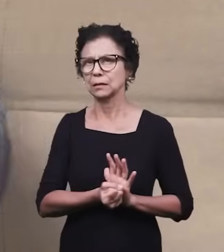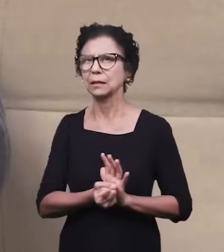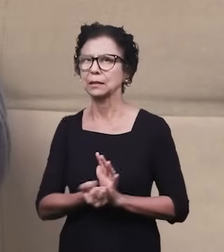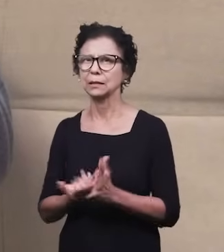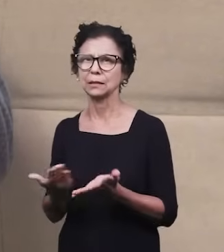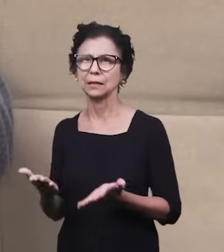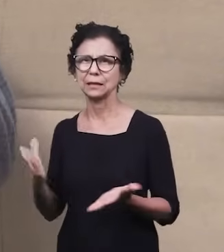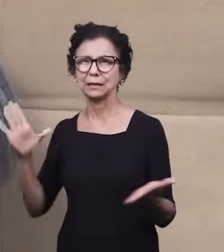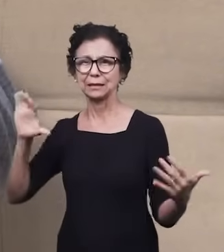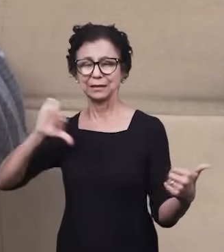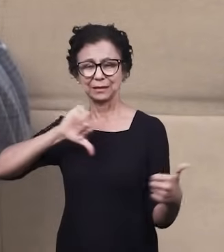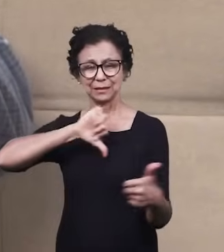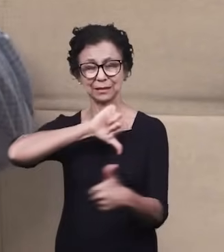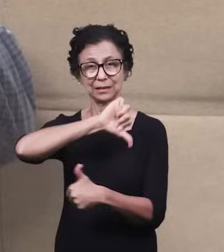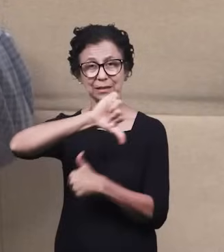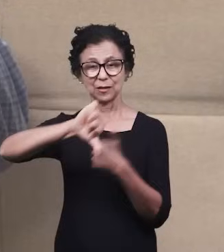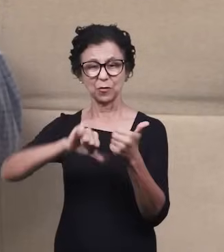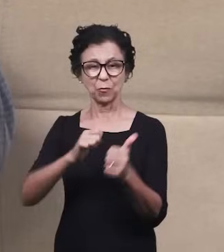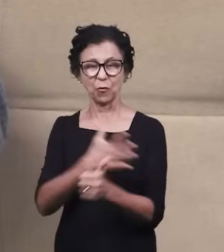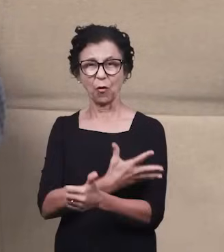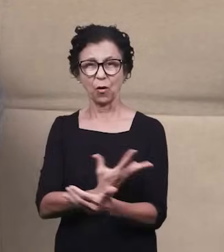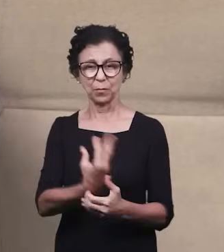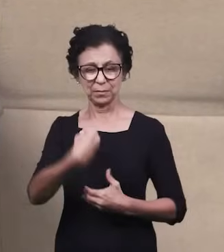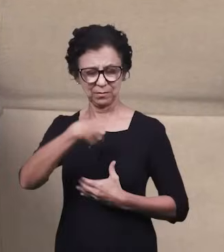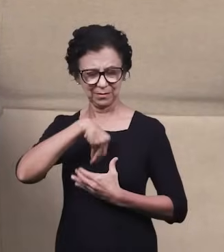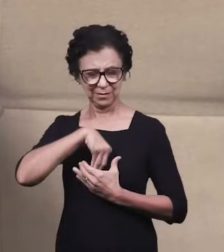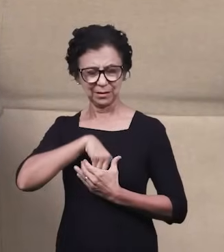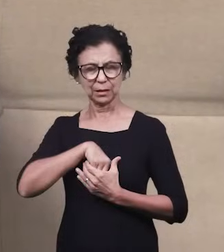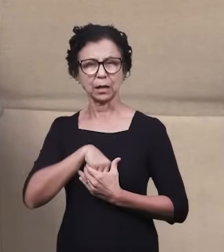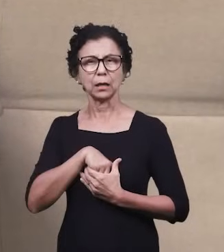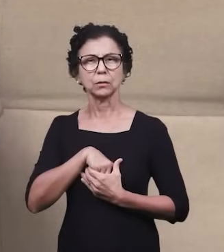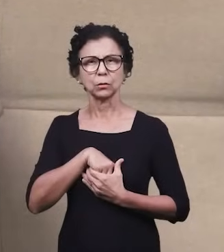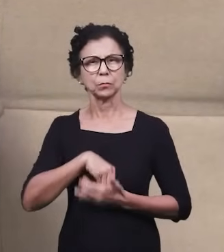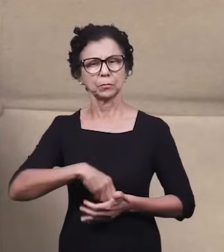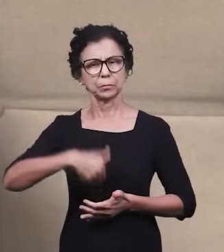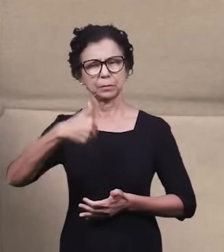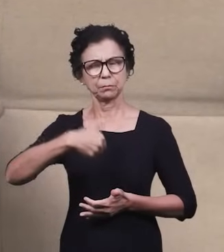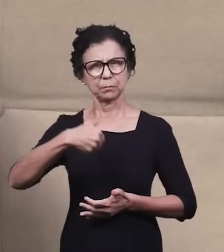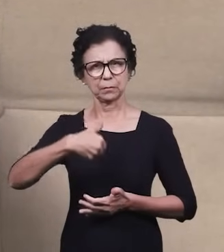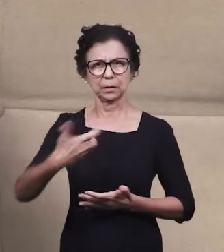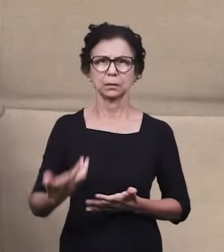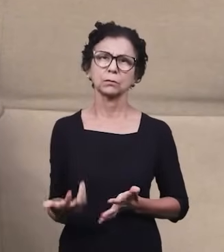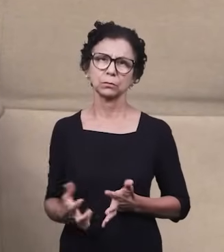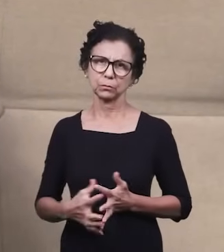Josias falou, transforma de dentro para fora. Né? Então,